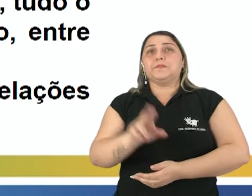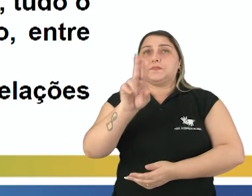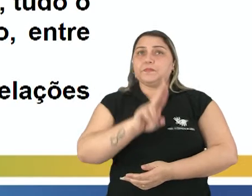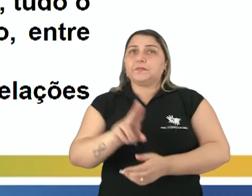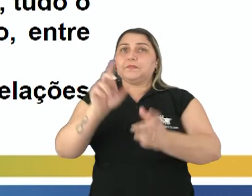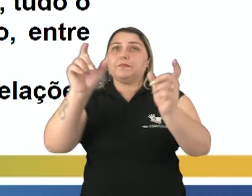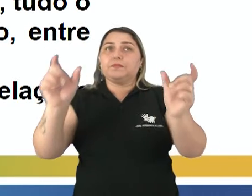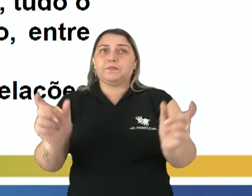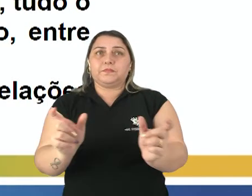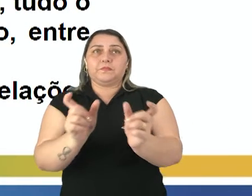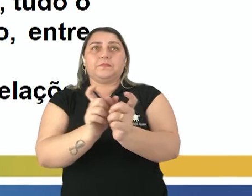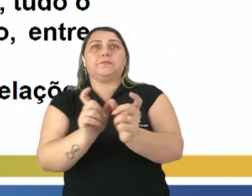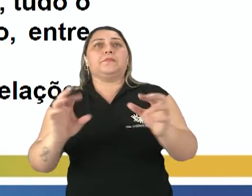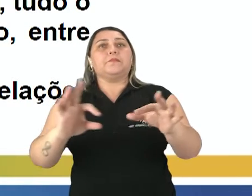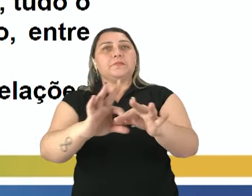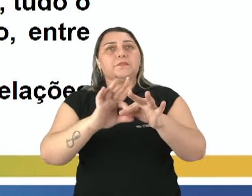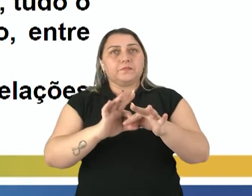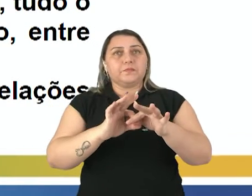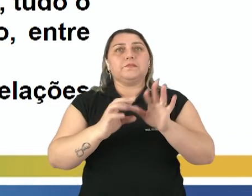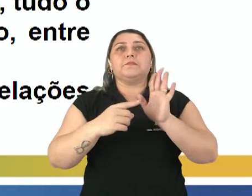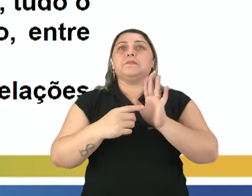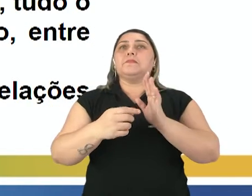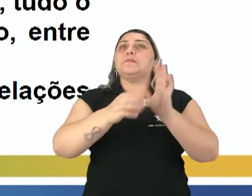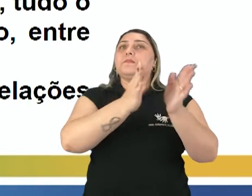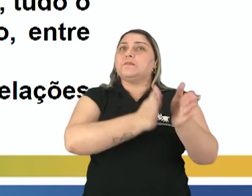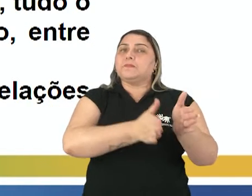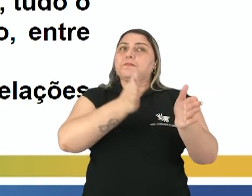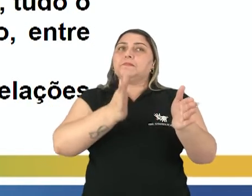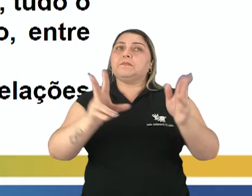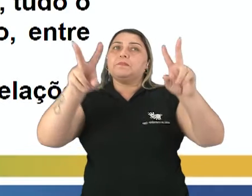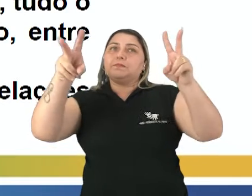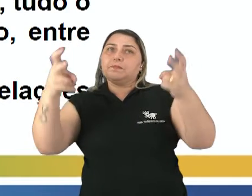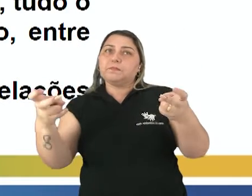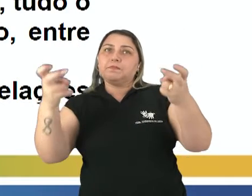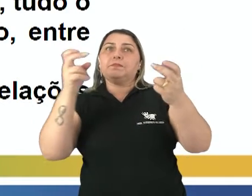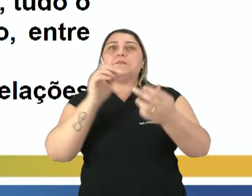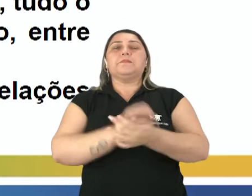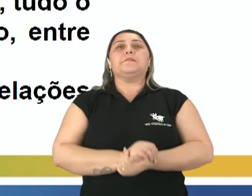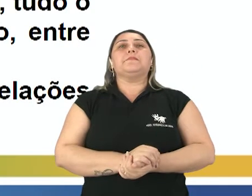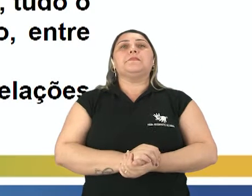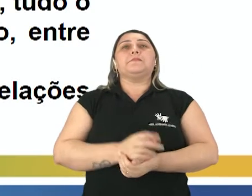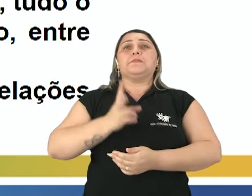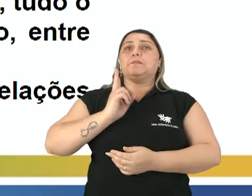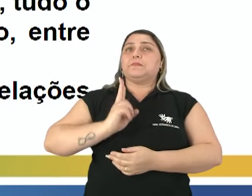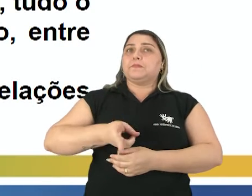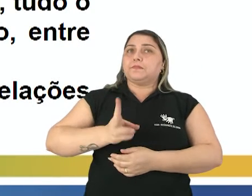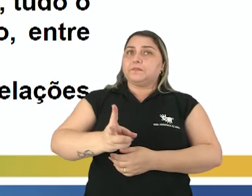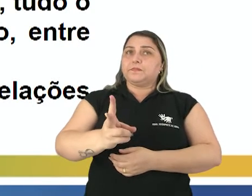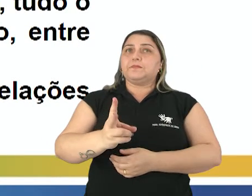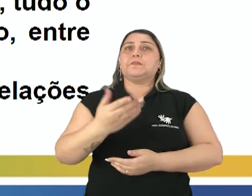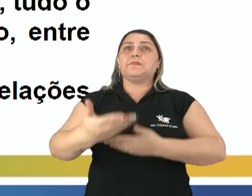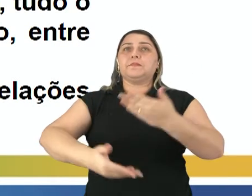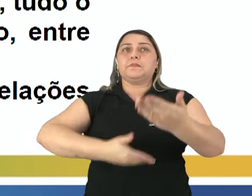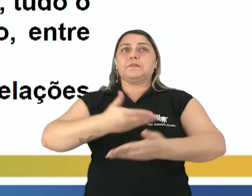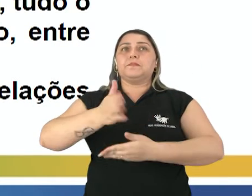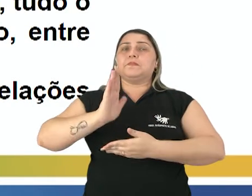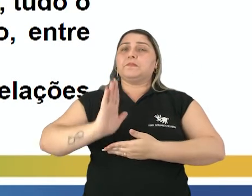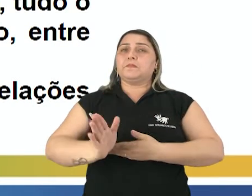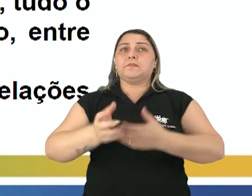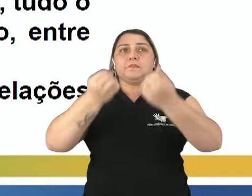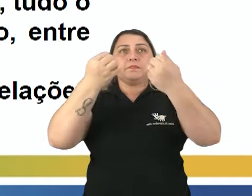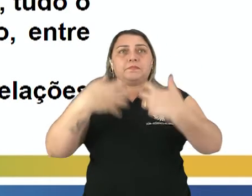conectivos e expressões que dão sequência, né? Essas vão possibilitar essa sequência, o decorrer dos